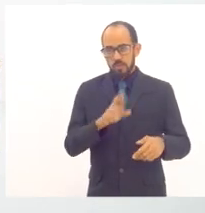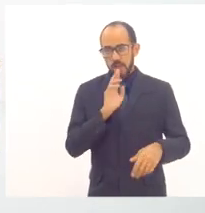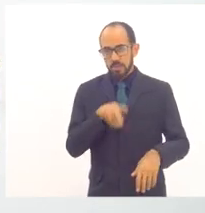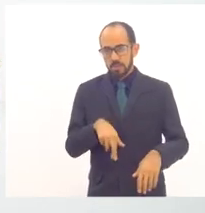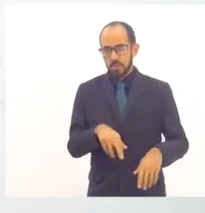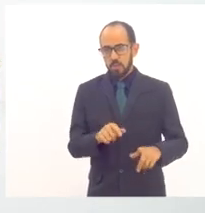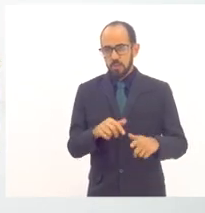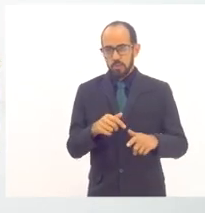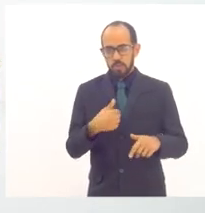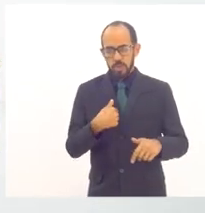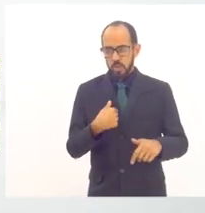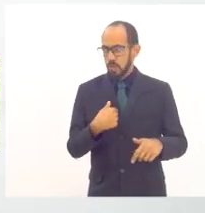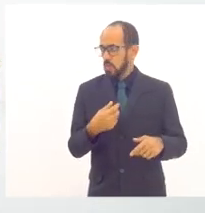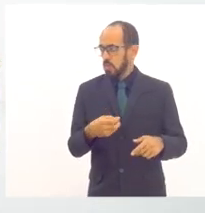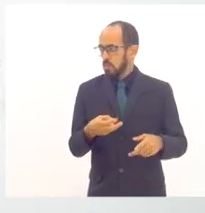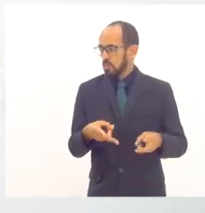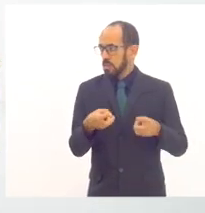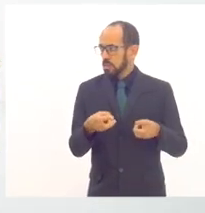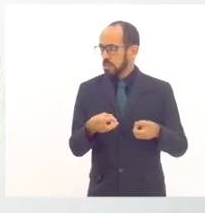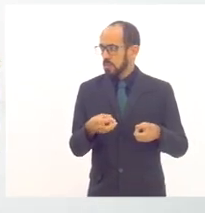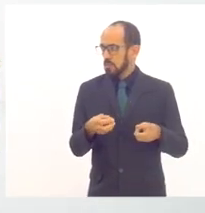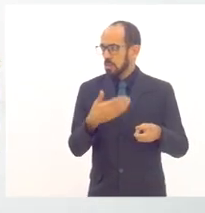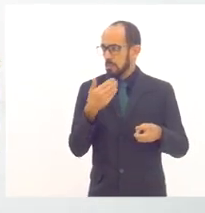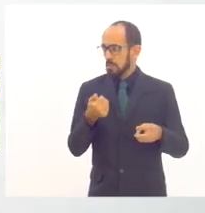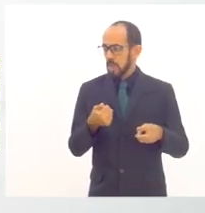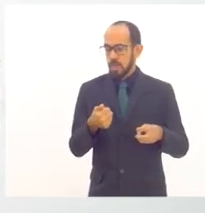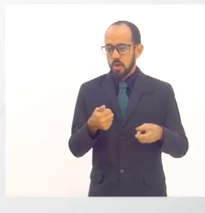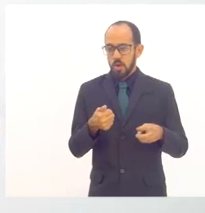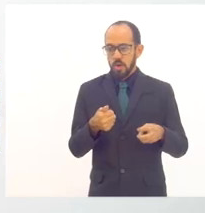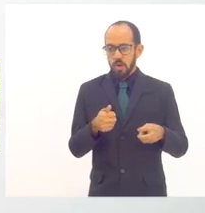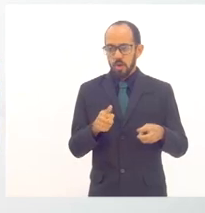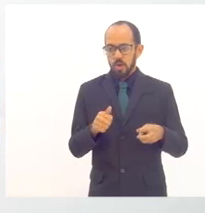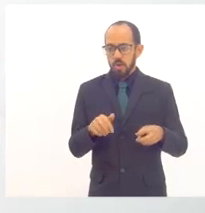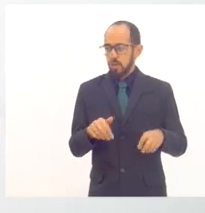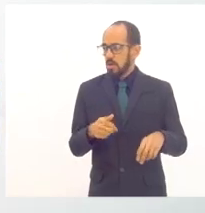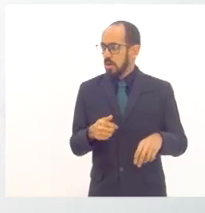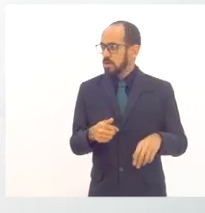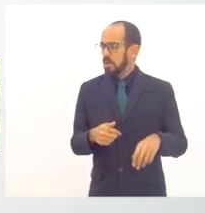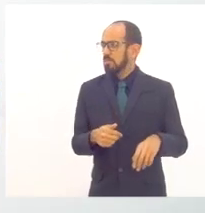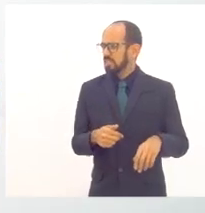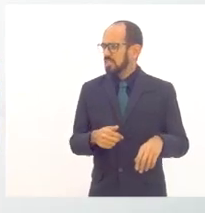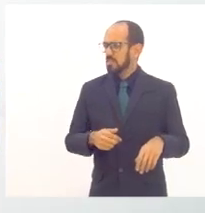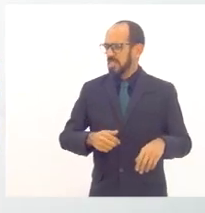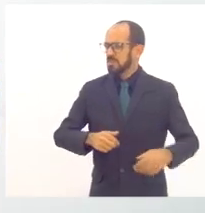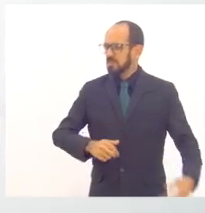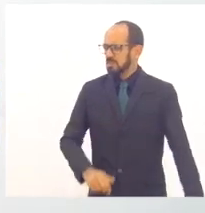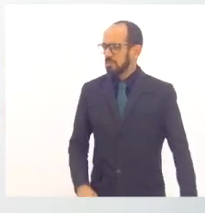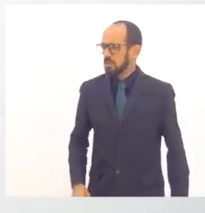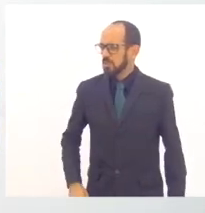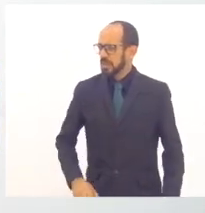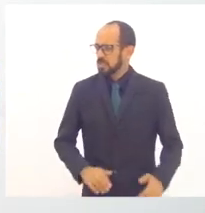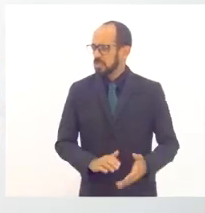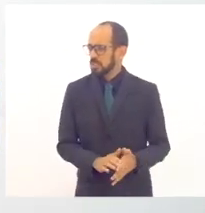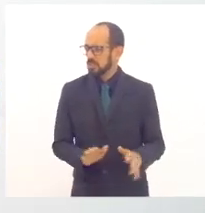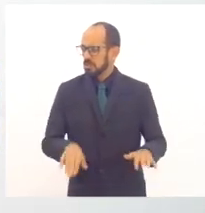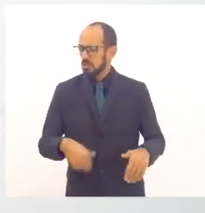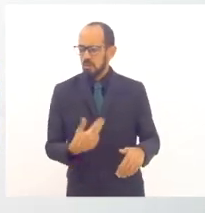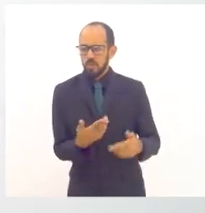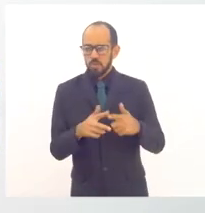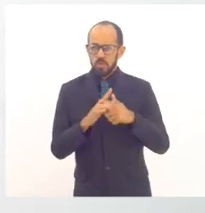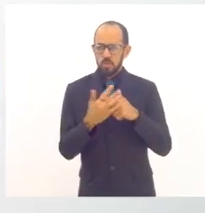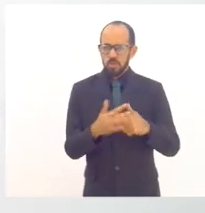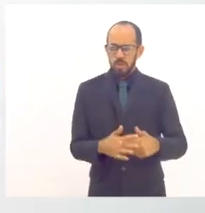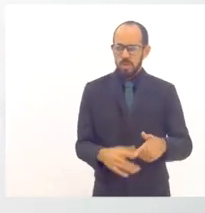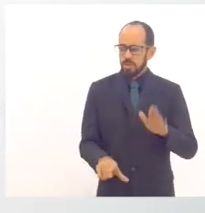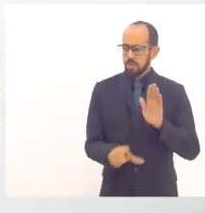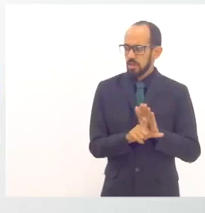eu não considero demérito nenhum você atualizar ou aperfeiçoar leis de qualquer